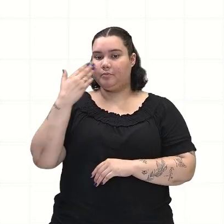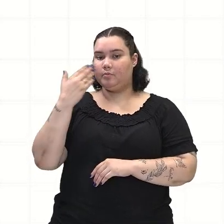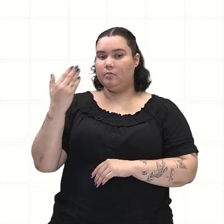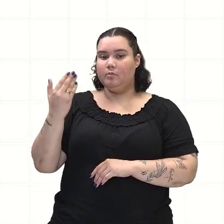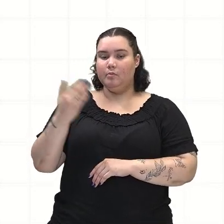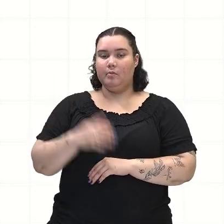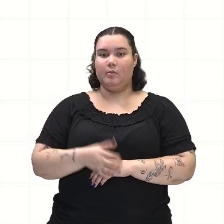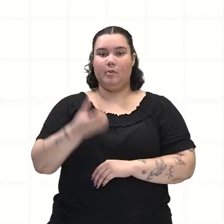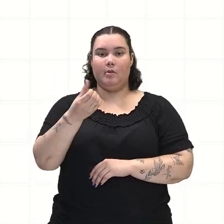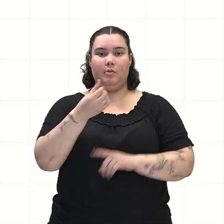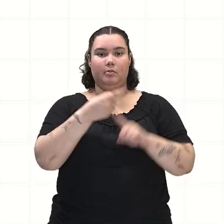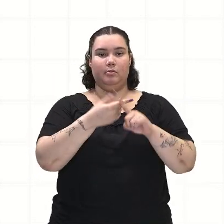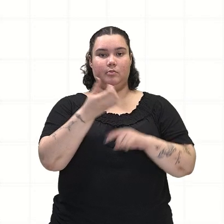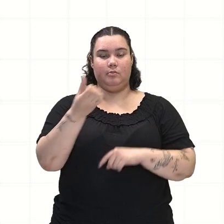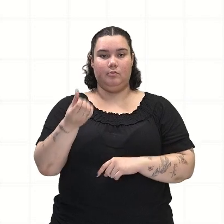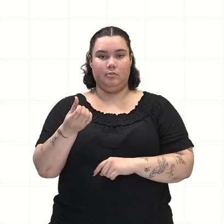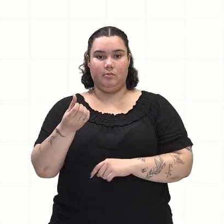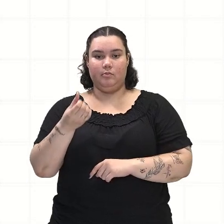Então, 6 vezes 6,